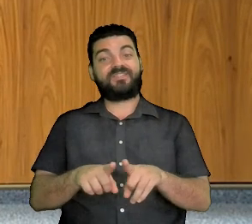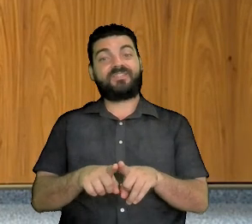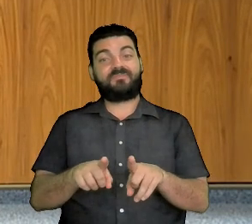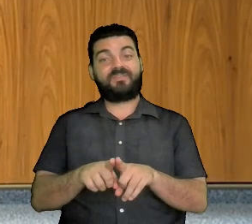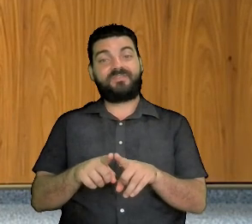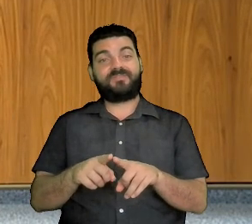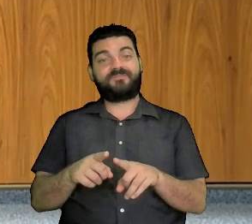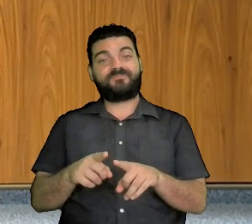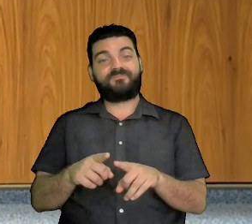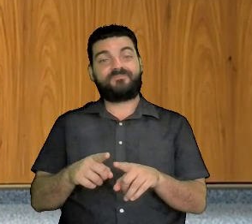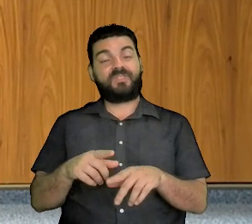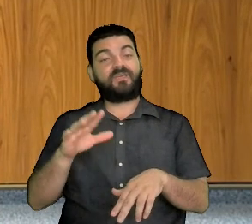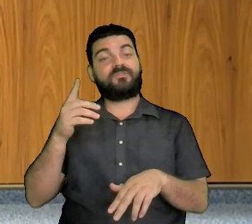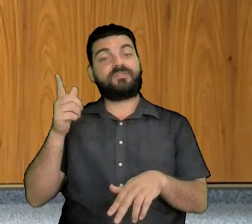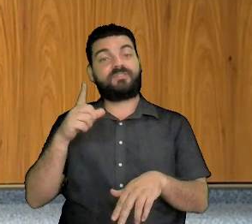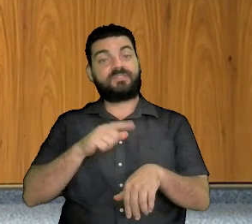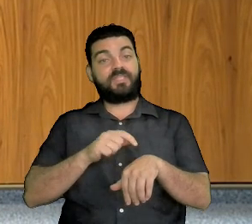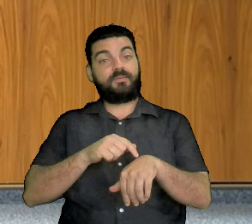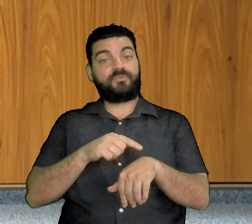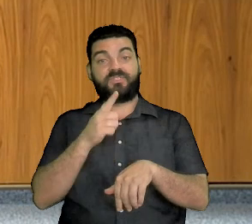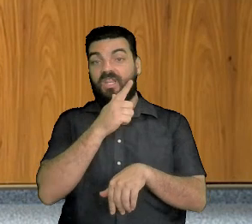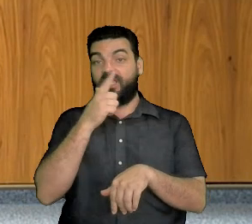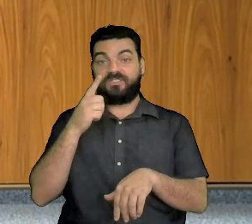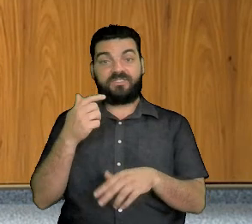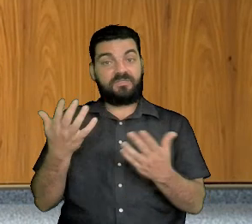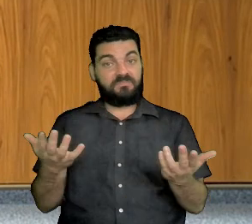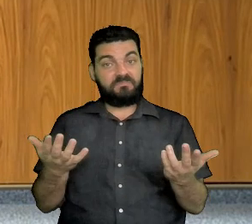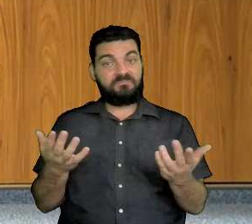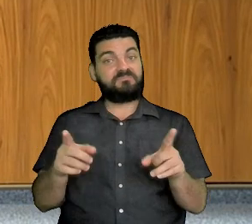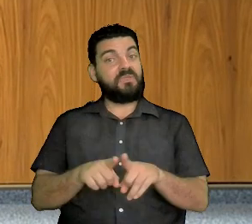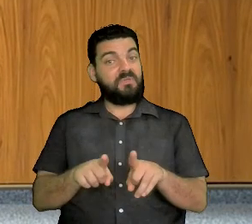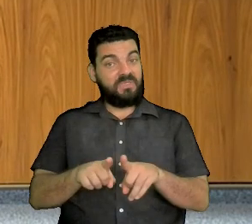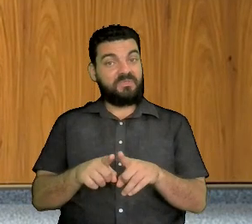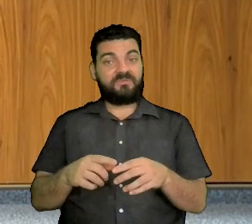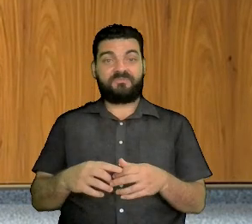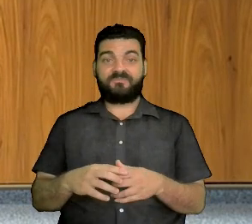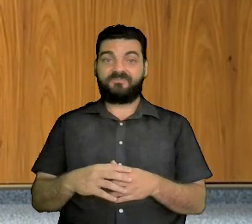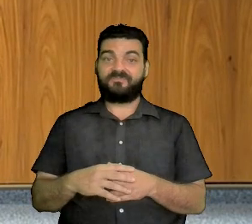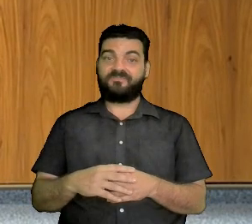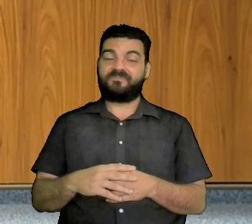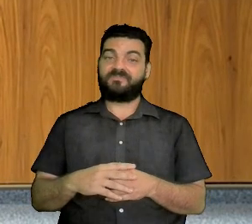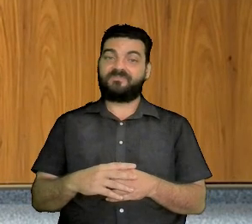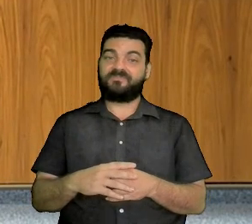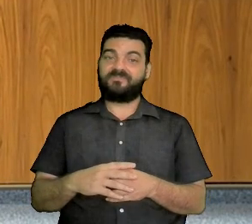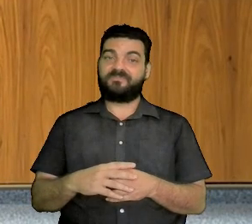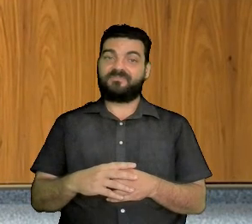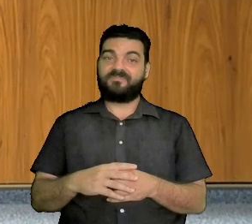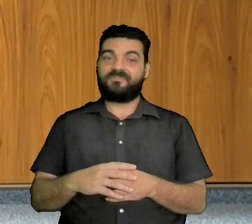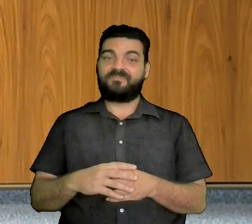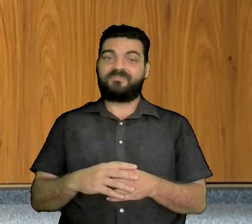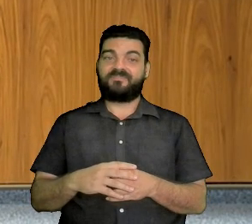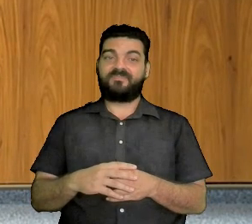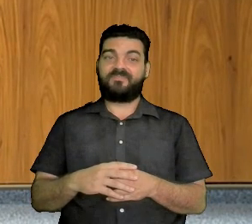Renato e também, eventualmente, um maior tempo de coffee break.